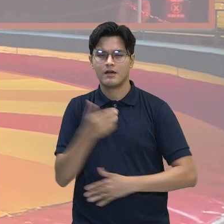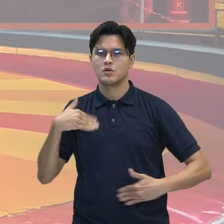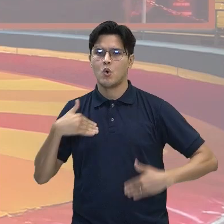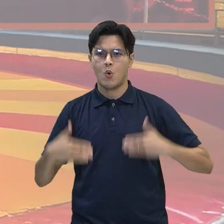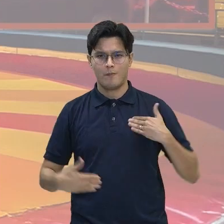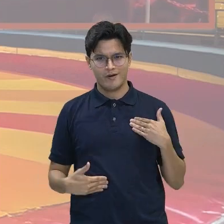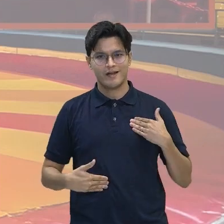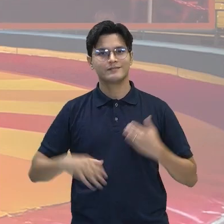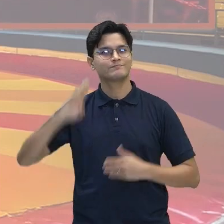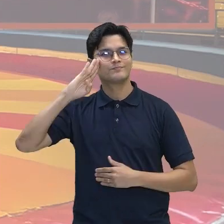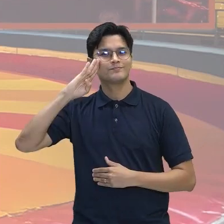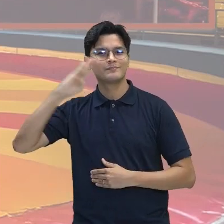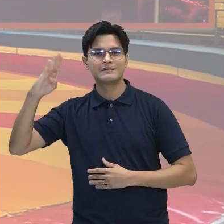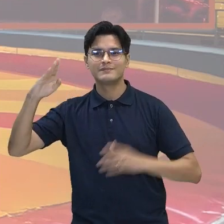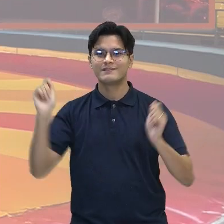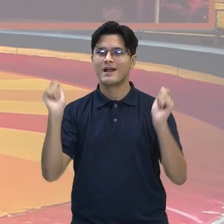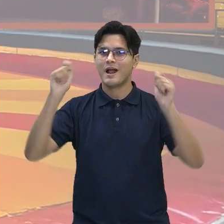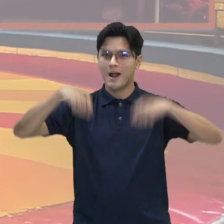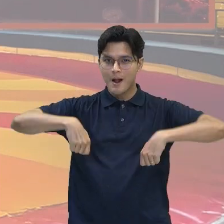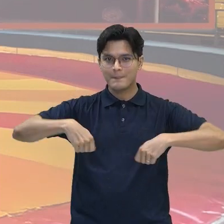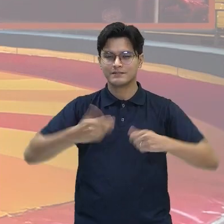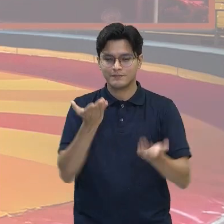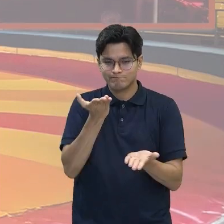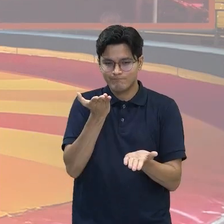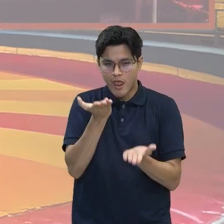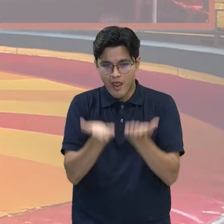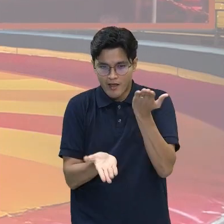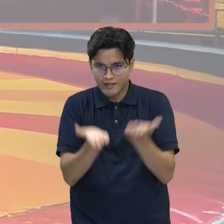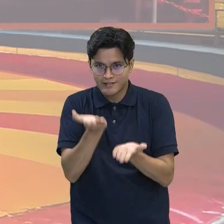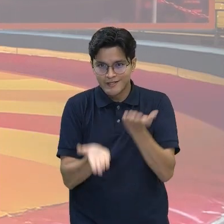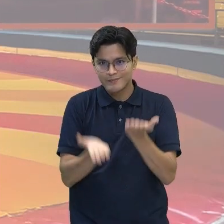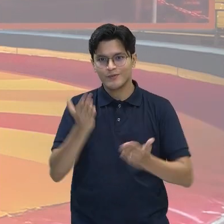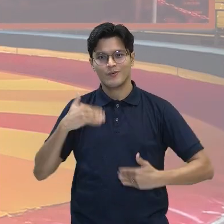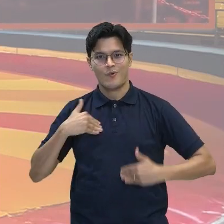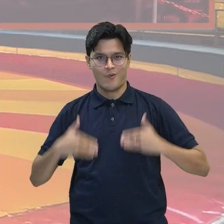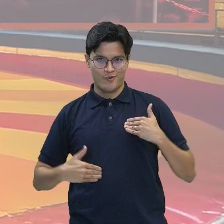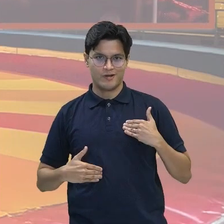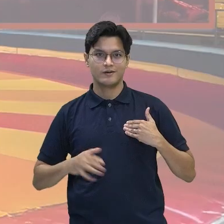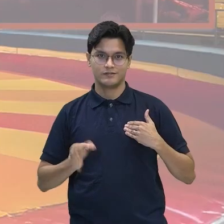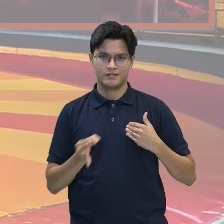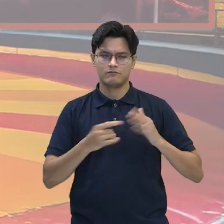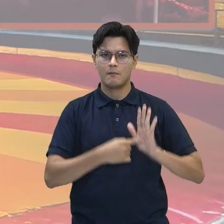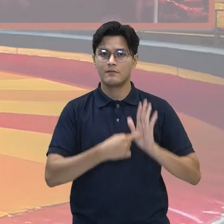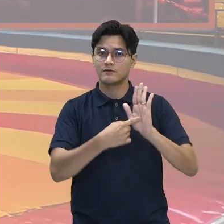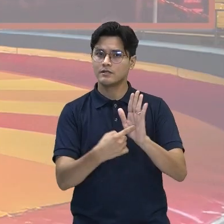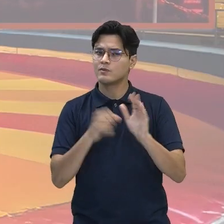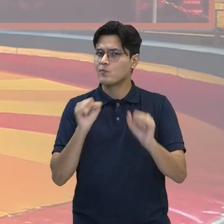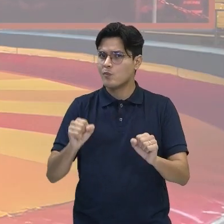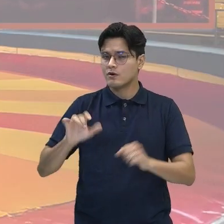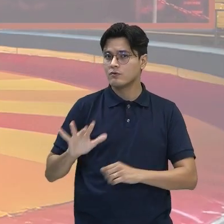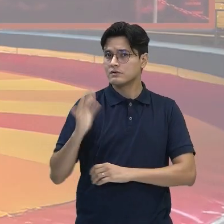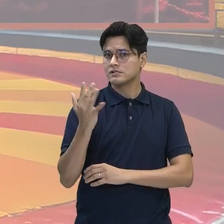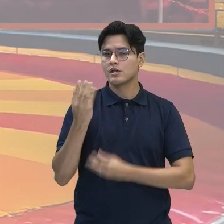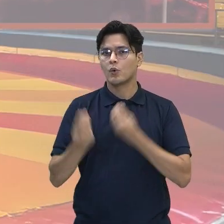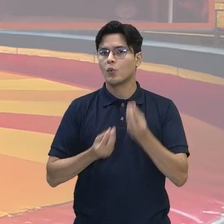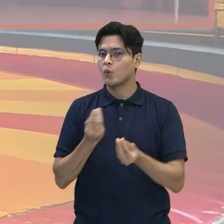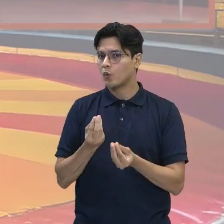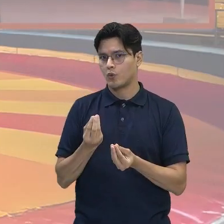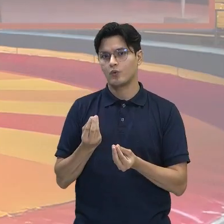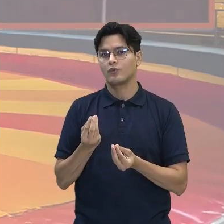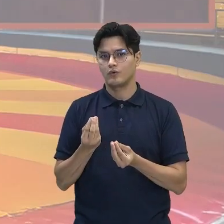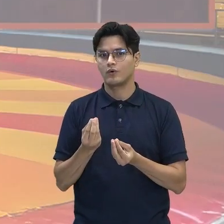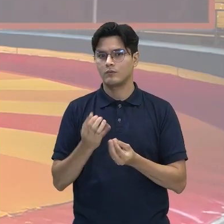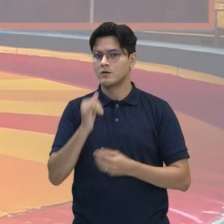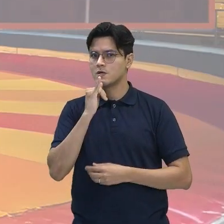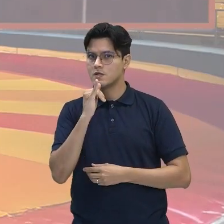a capacidade de se manter em equilíbrio. E as apresentações, elas podem ser realizadas com o monociclo, perna